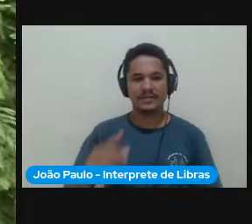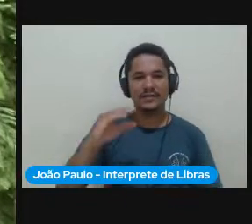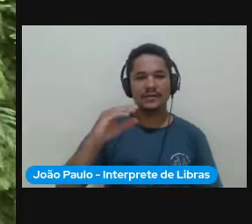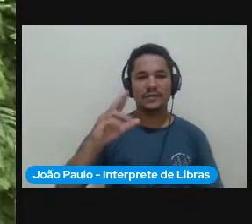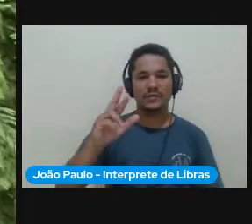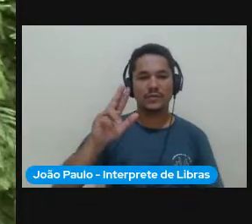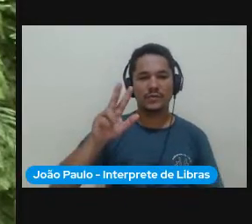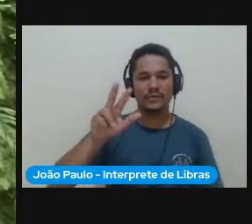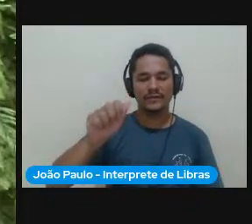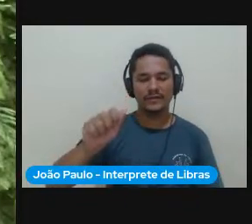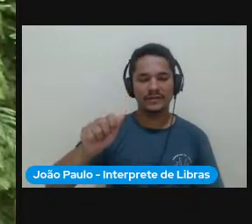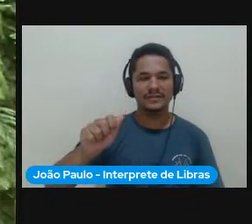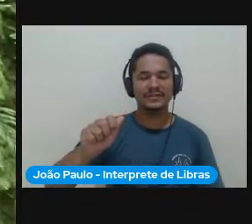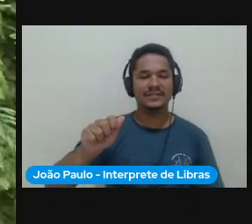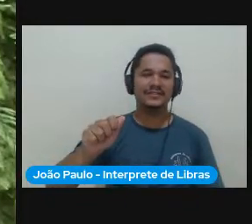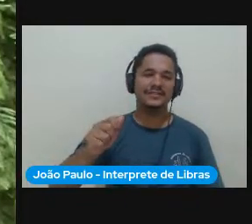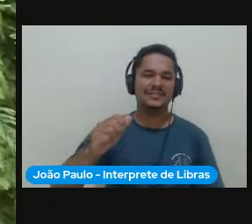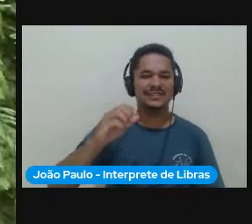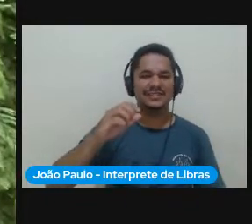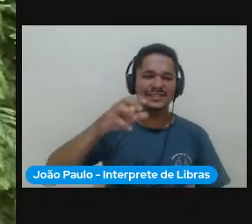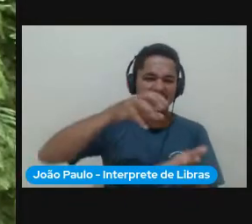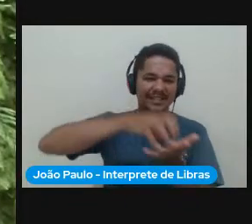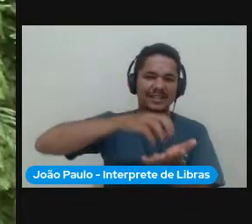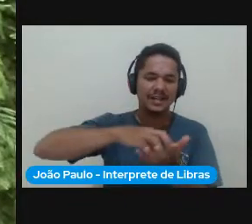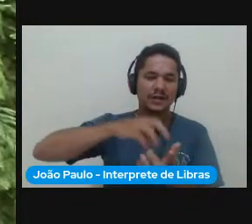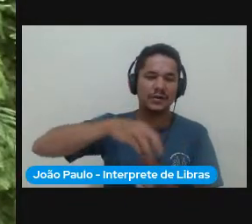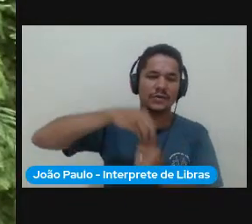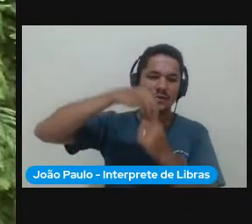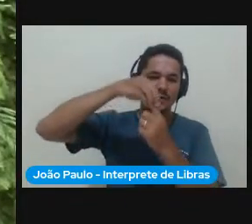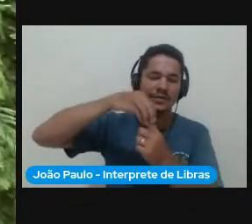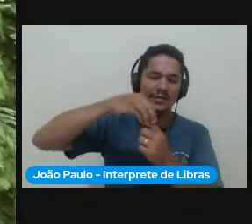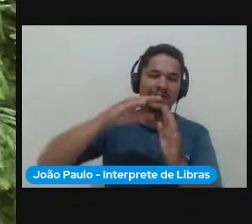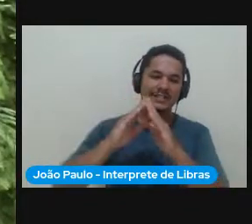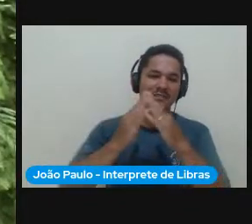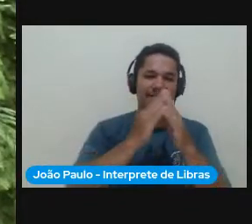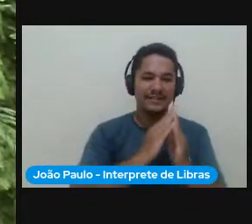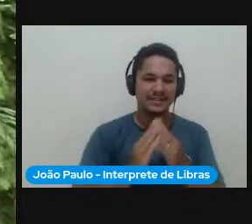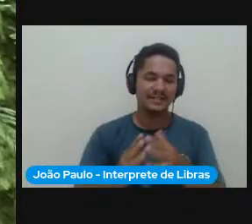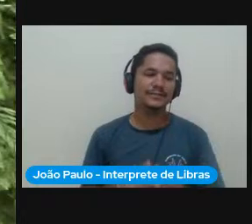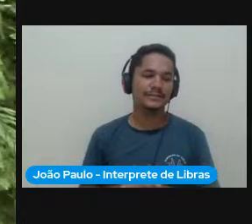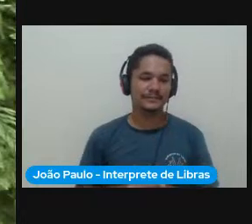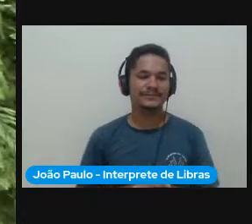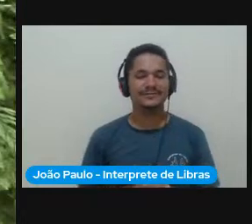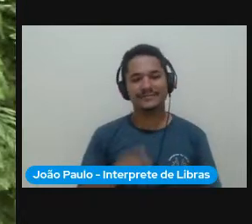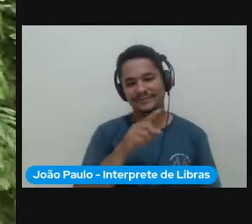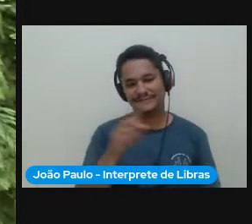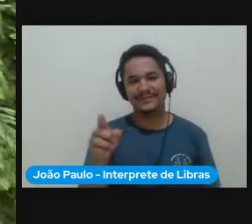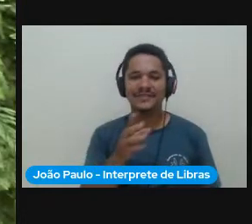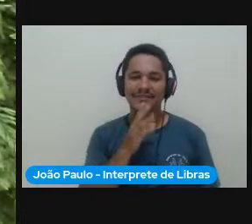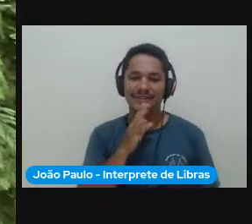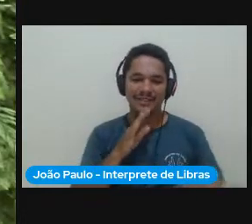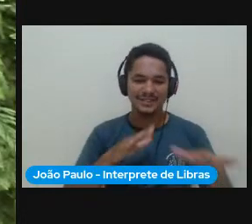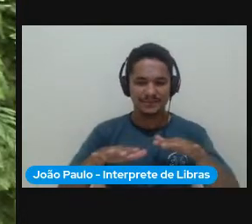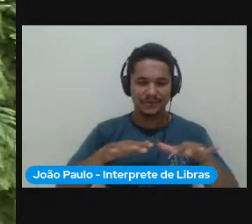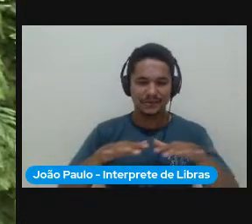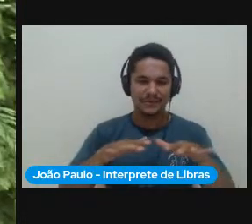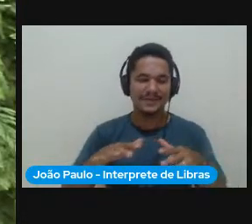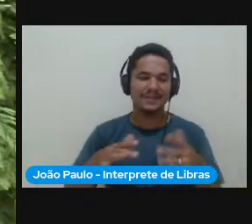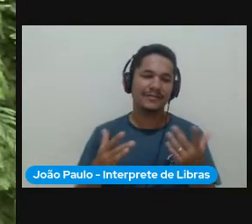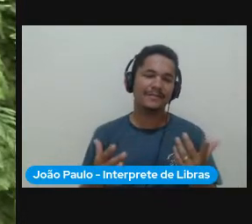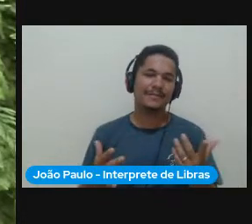Favelas. Acredito que vocês já ouviram falar um pouco do nosso movimento aqui, inclusive através de um projeto que